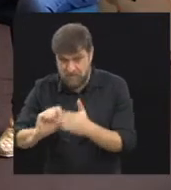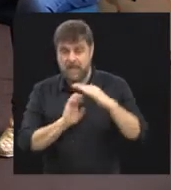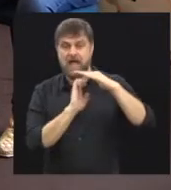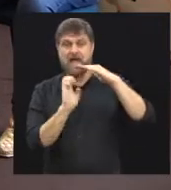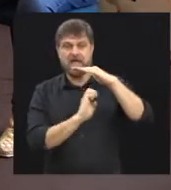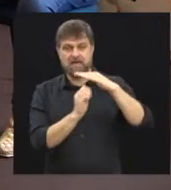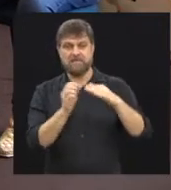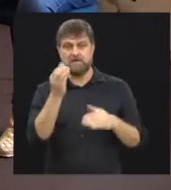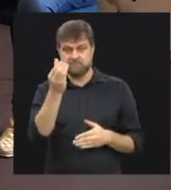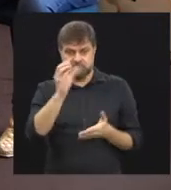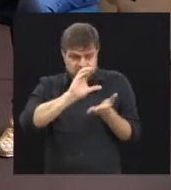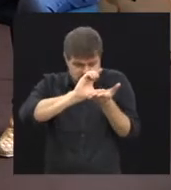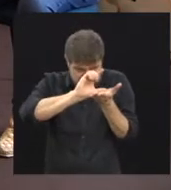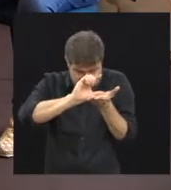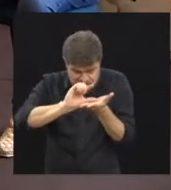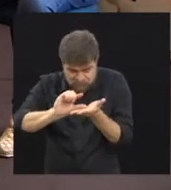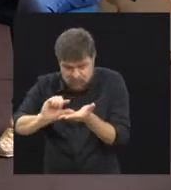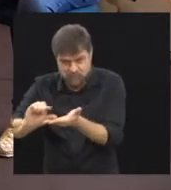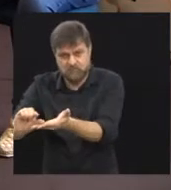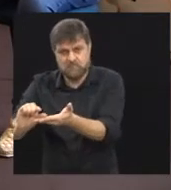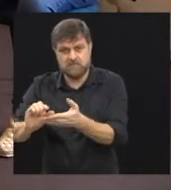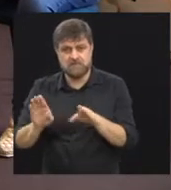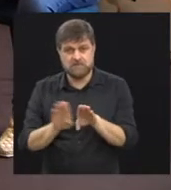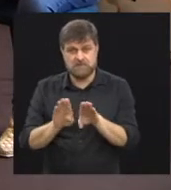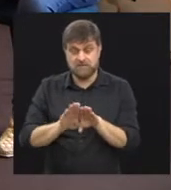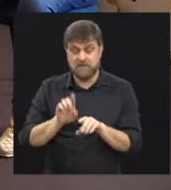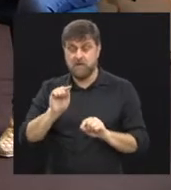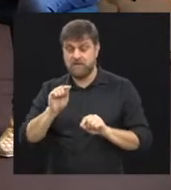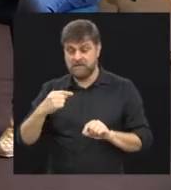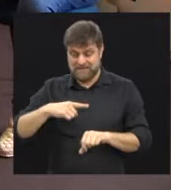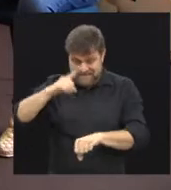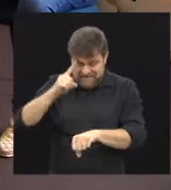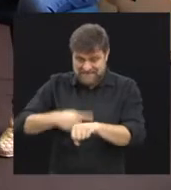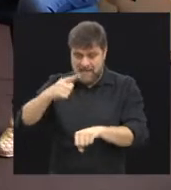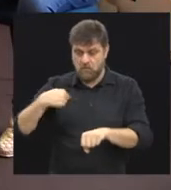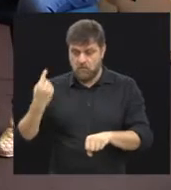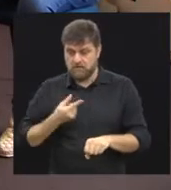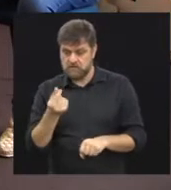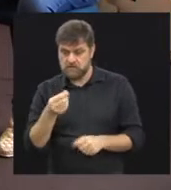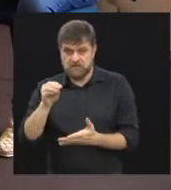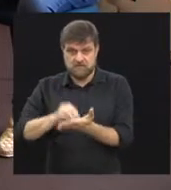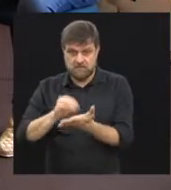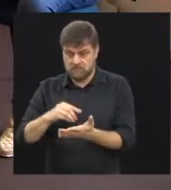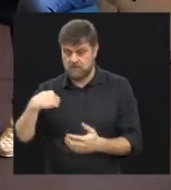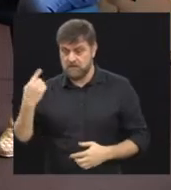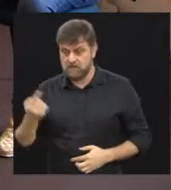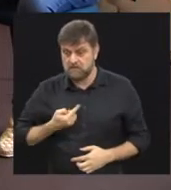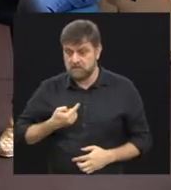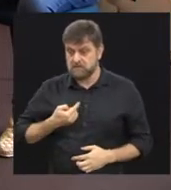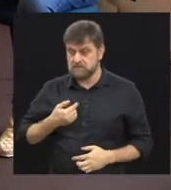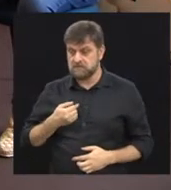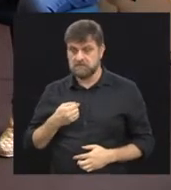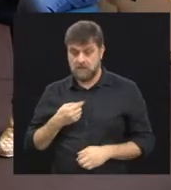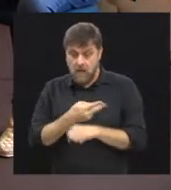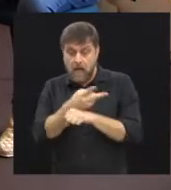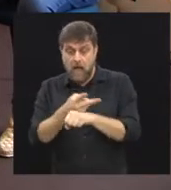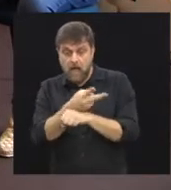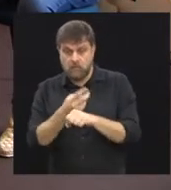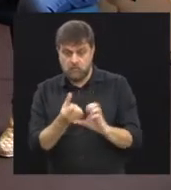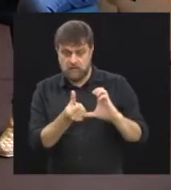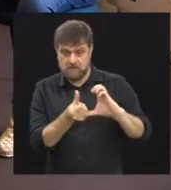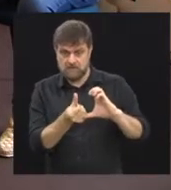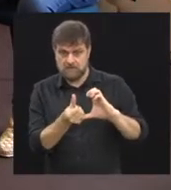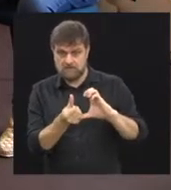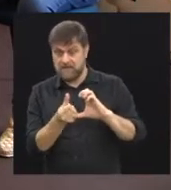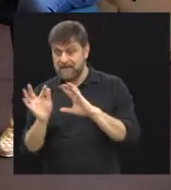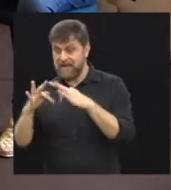E qual é o paradoxo disso? É que exatamente nesse momento de crise, a nossa demanda por crianças aumentou, porque